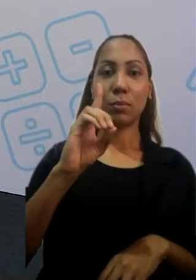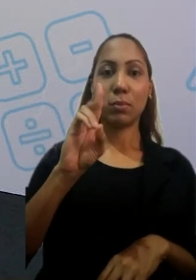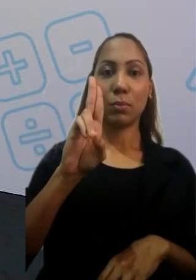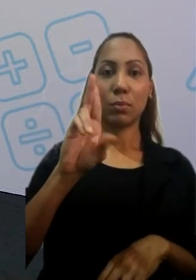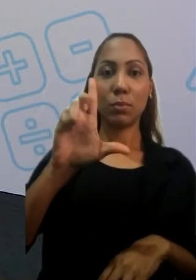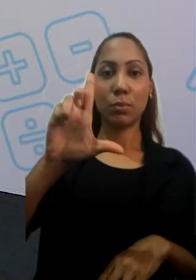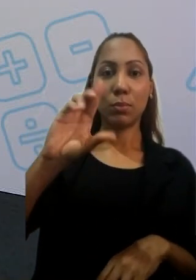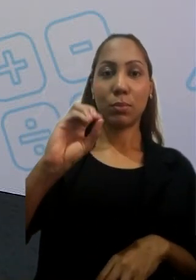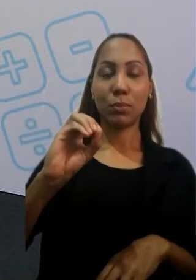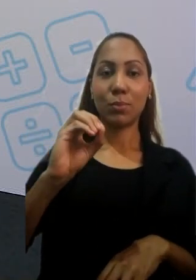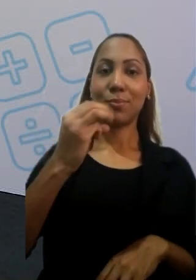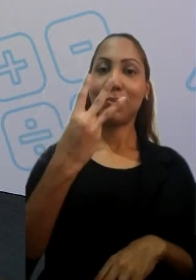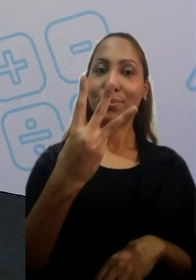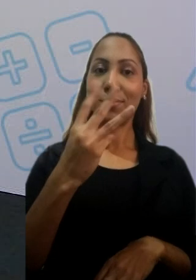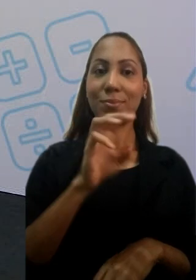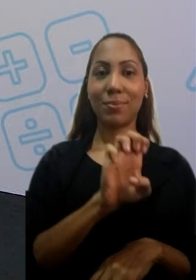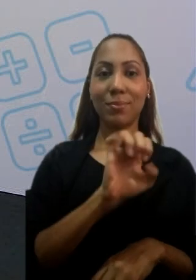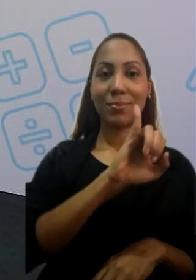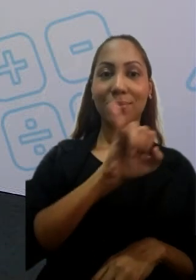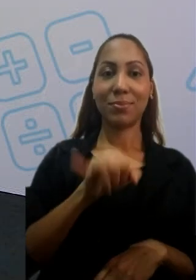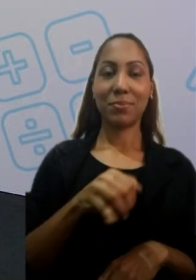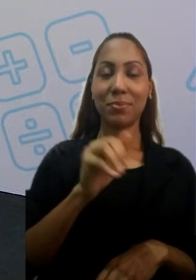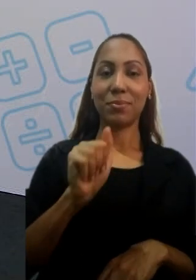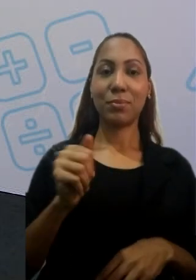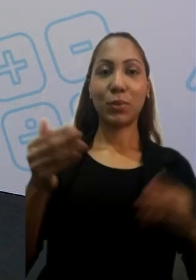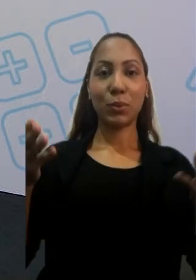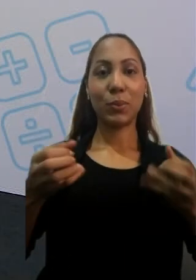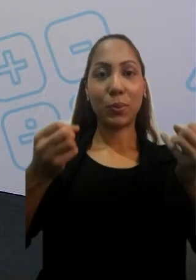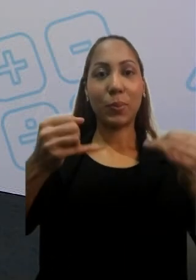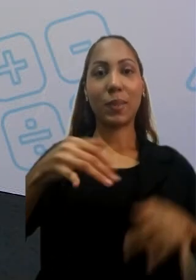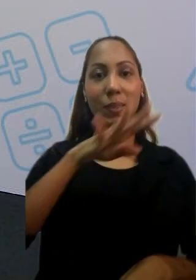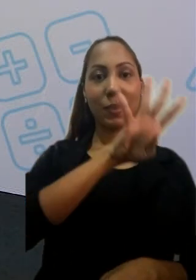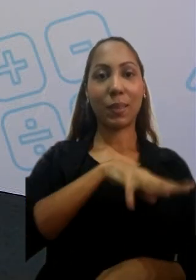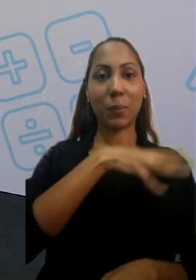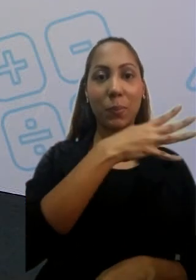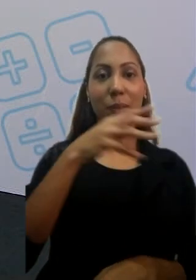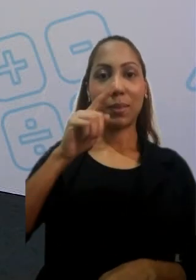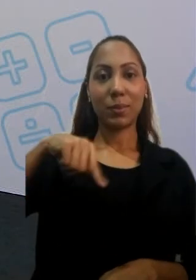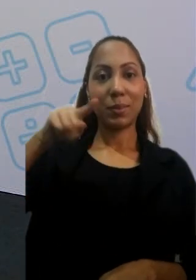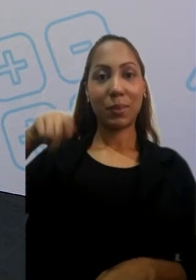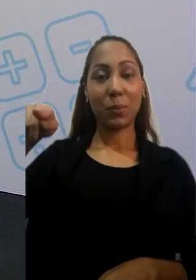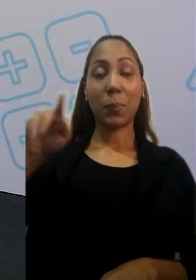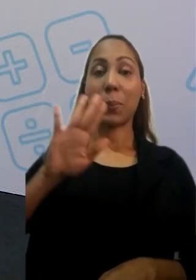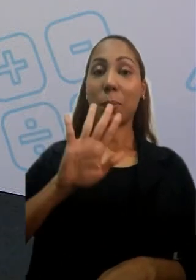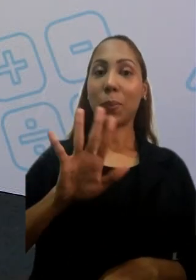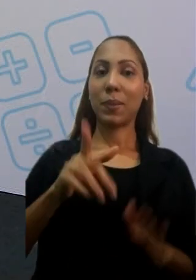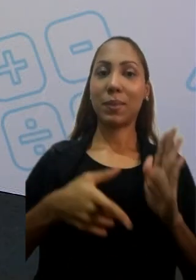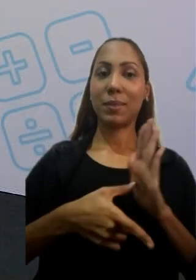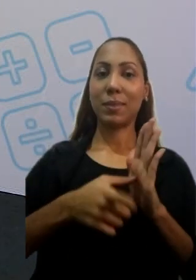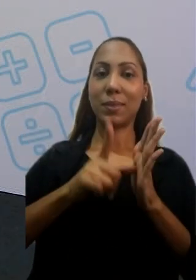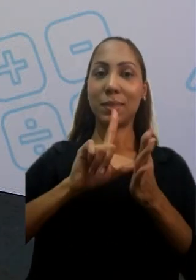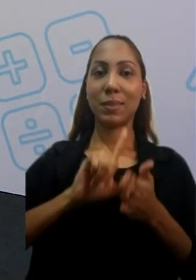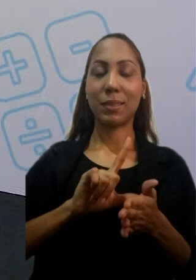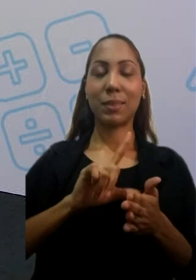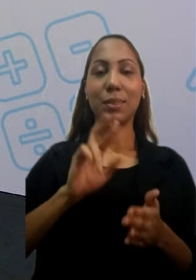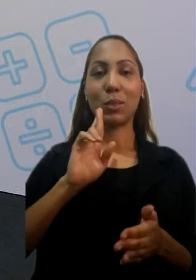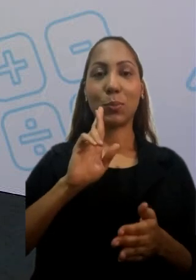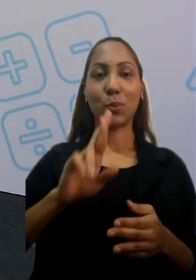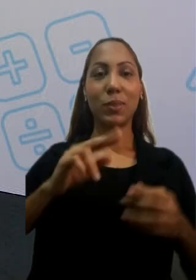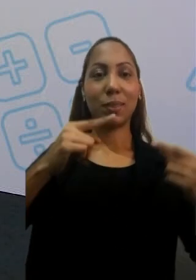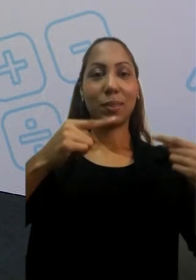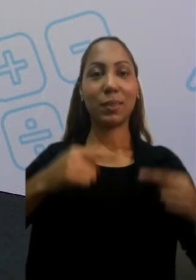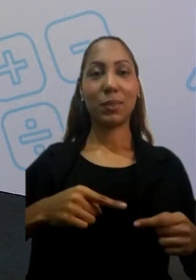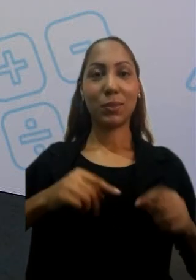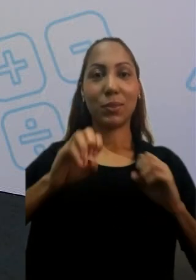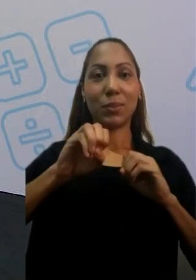Jovens e Adultos. Nós vamos falar sobre tabelas e gráficos, mas antes vamos resolver o desafio